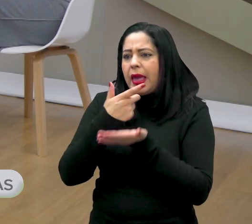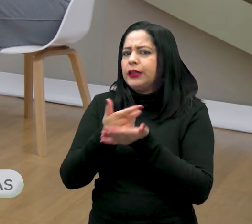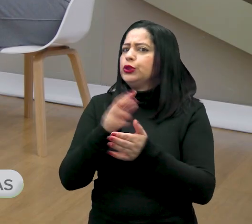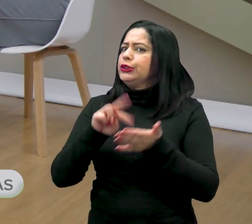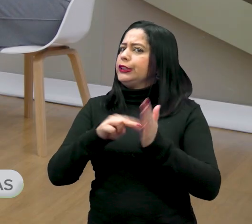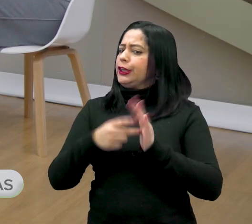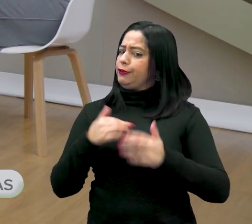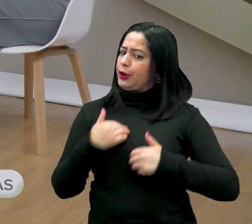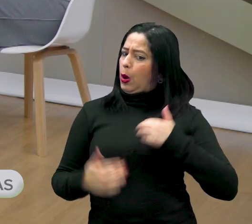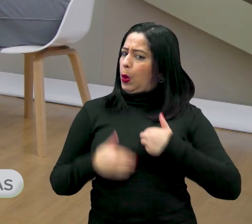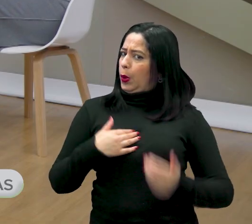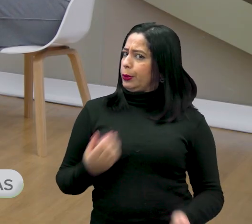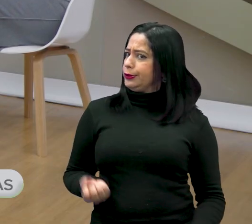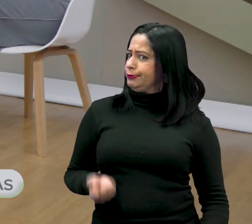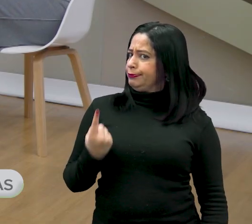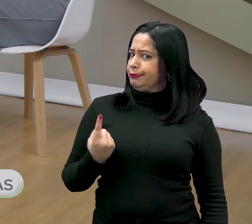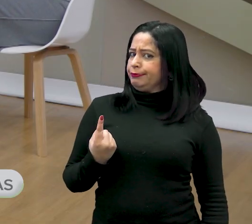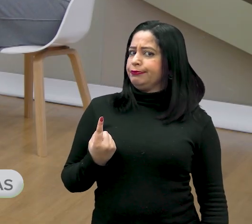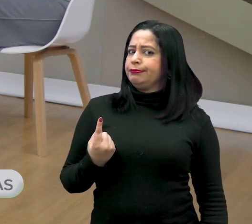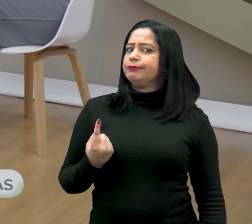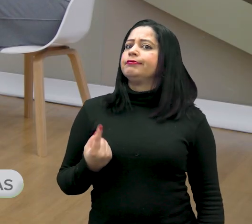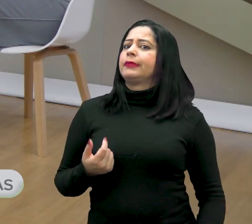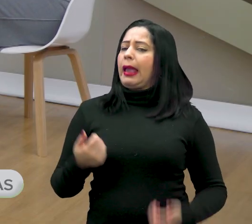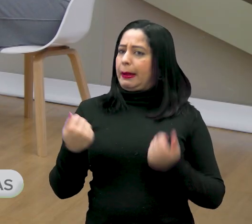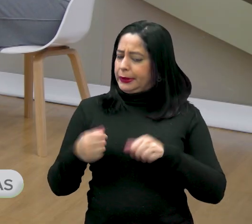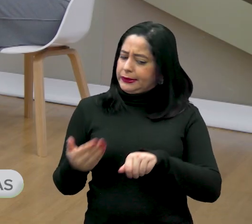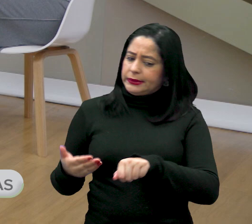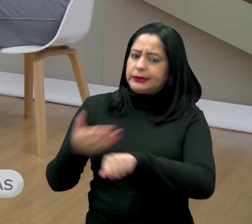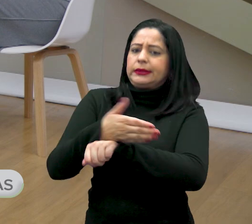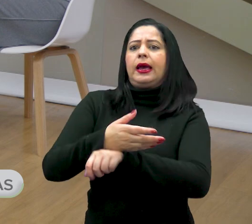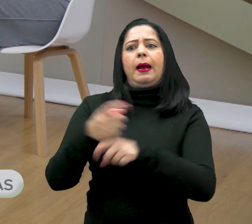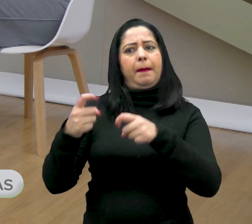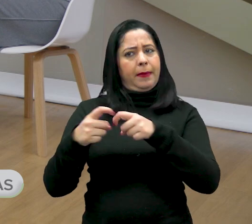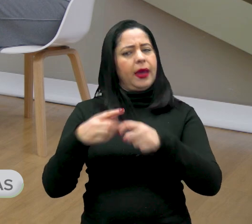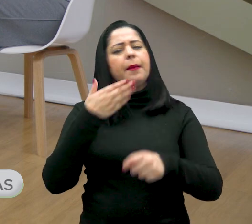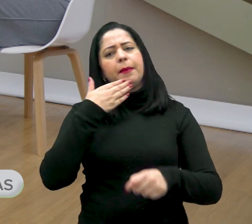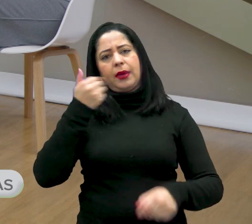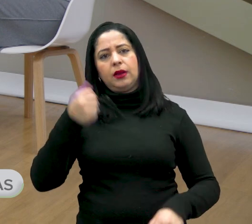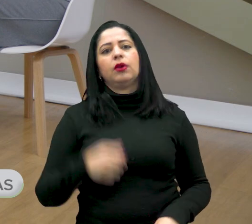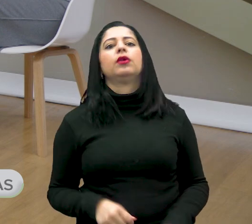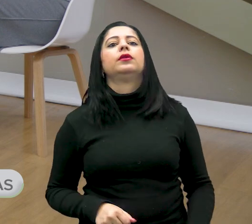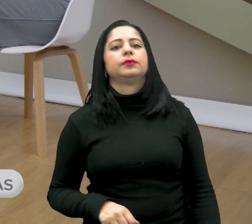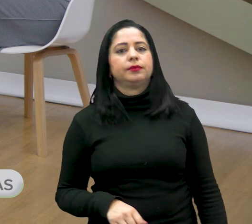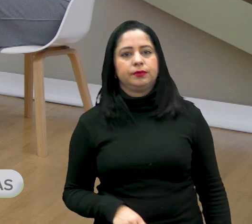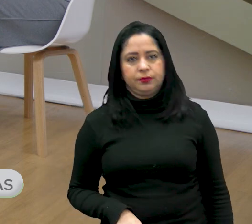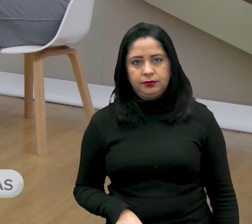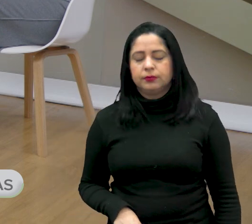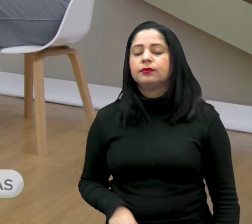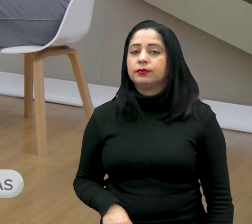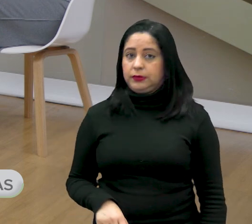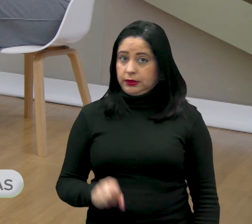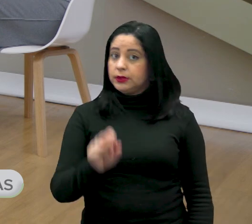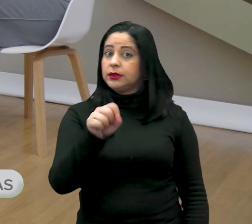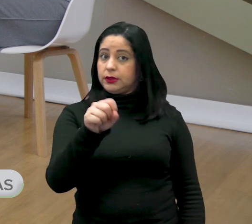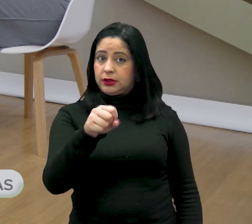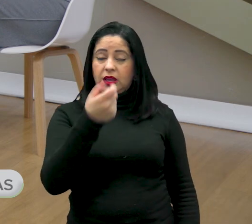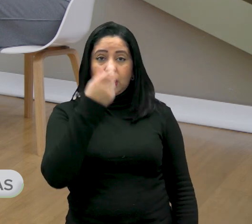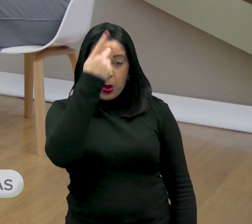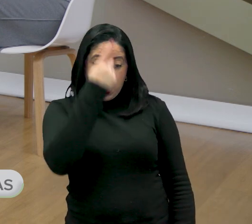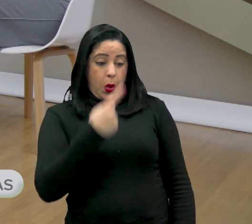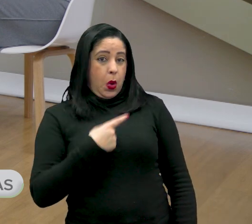acontecendo, seu corpo está dando sinal. Sim. Então a gente precisa escutar e procurar um especialista. É isso que a doutora está falando e a gente precisa